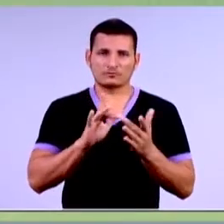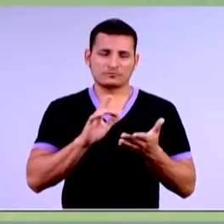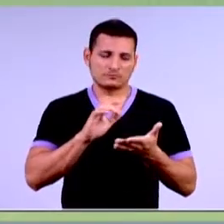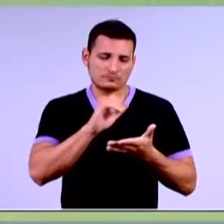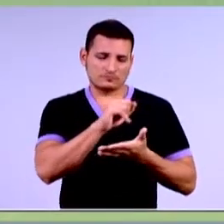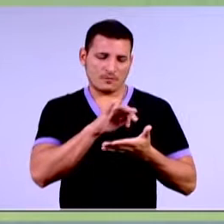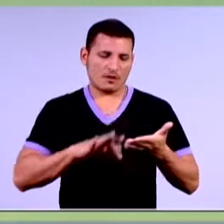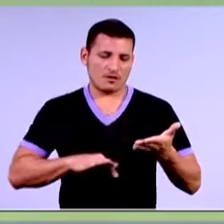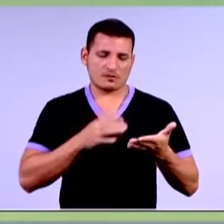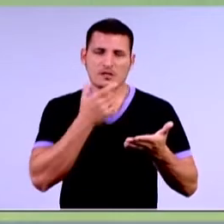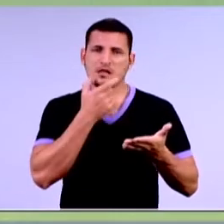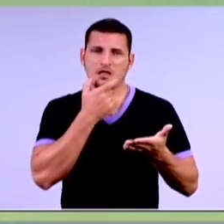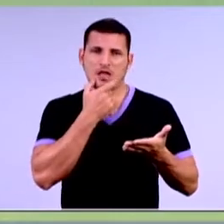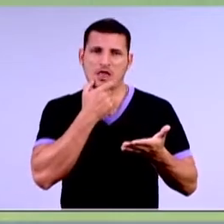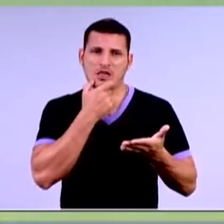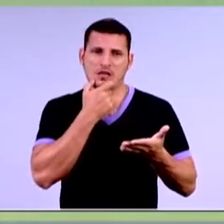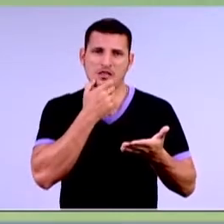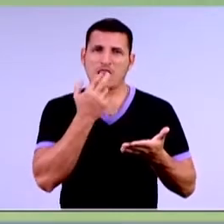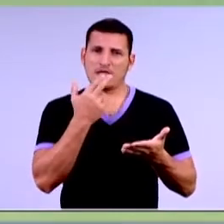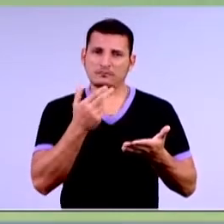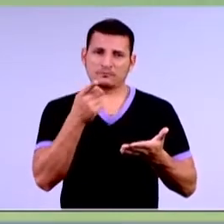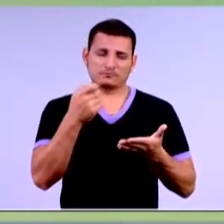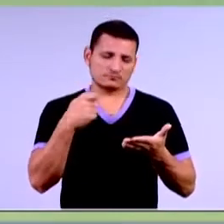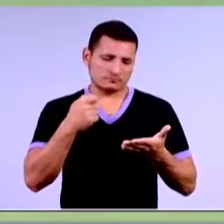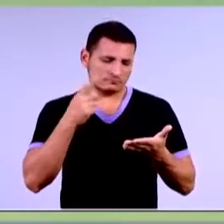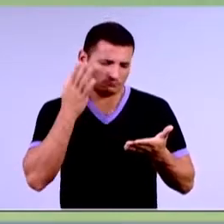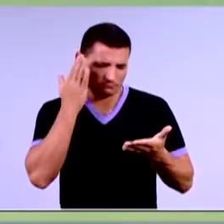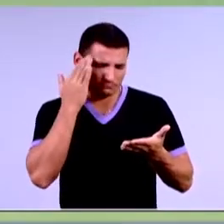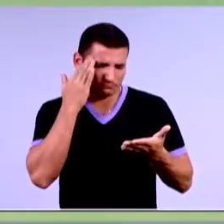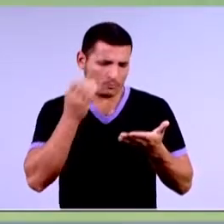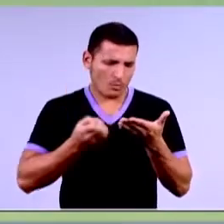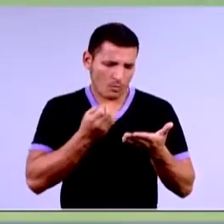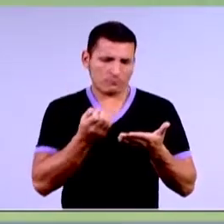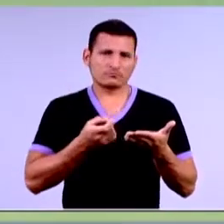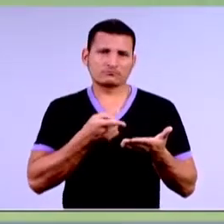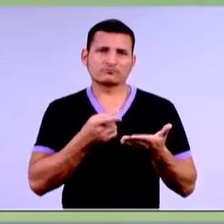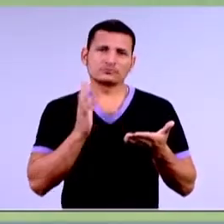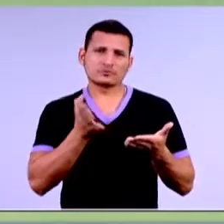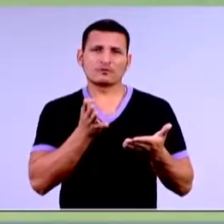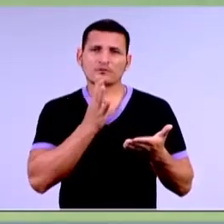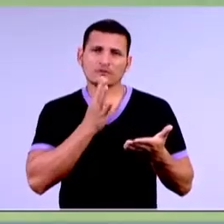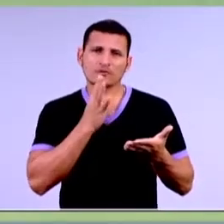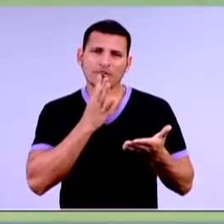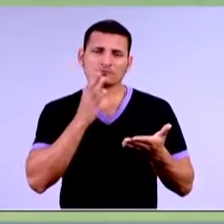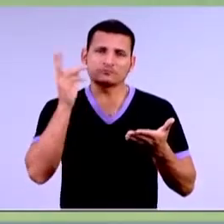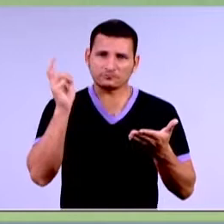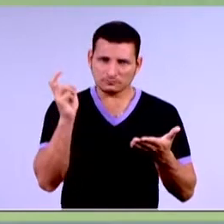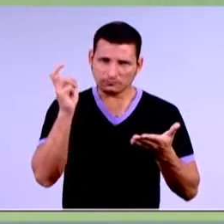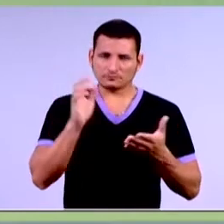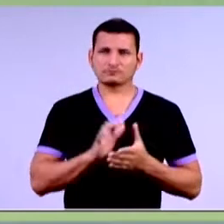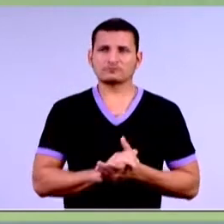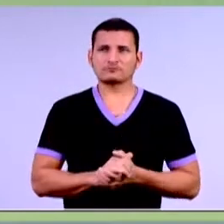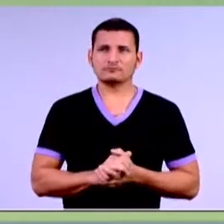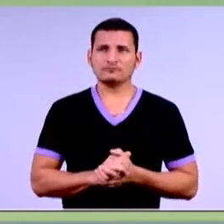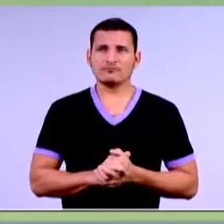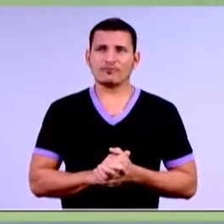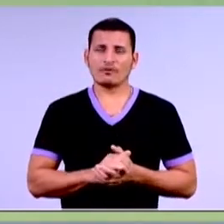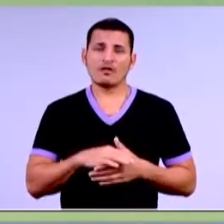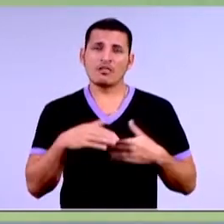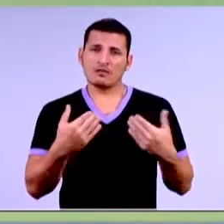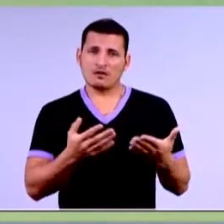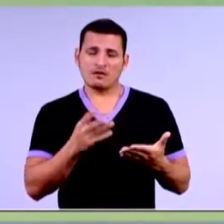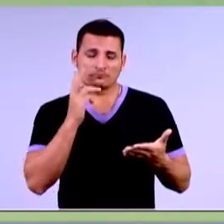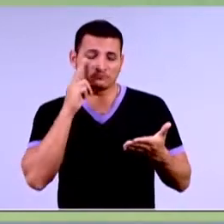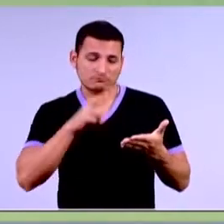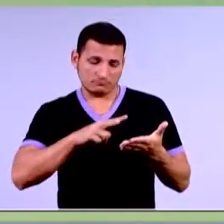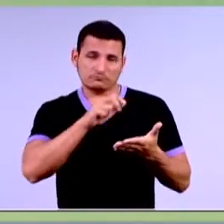inglesa você vai ter que associará aquilo que você já conhece sobre o assunto então ao se deparar